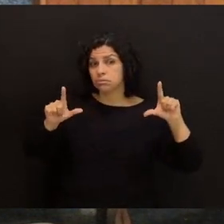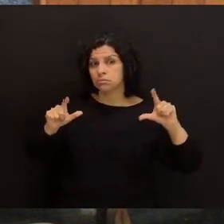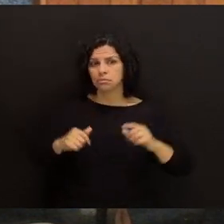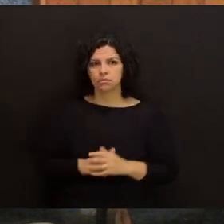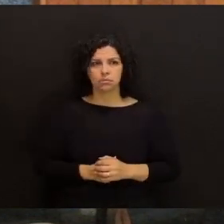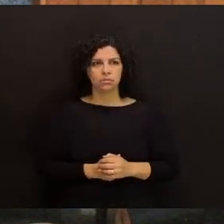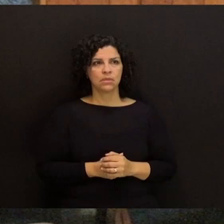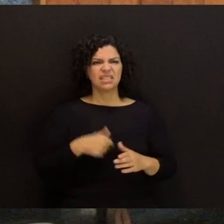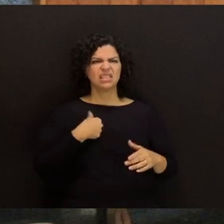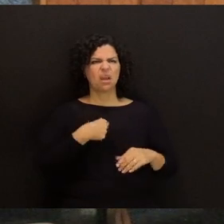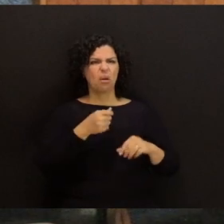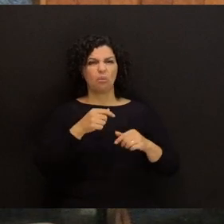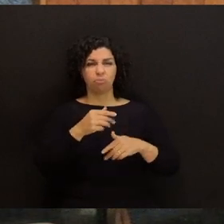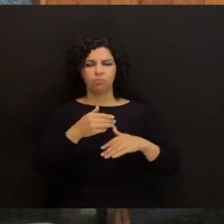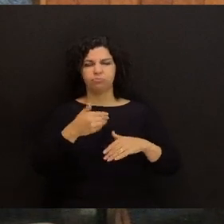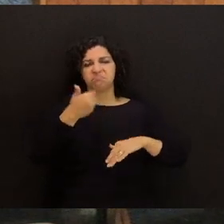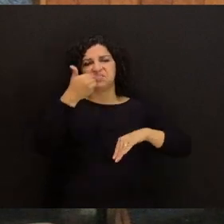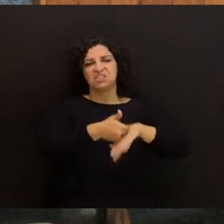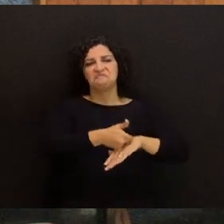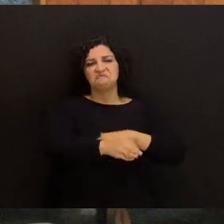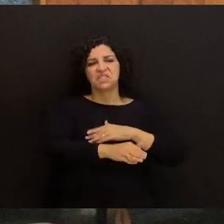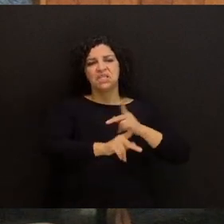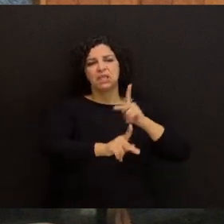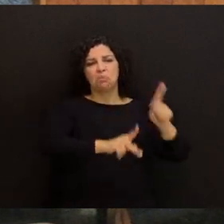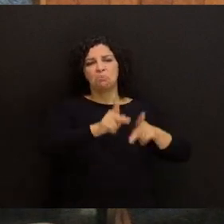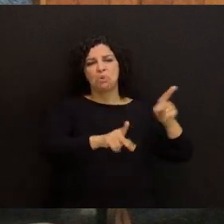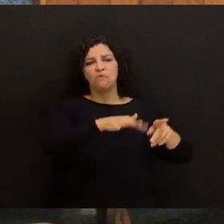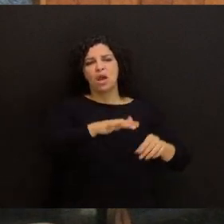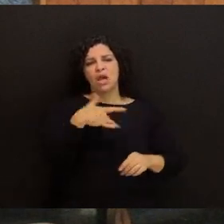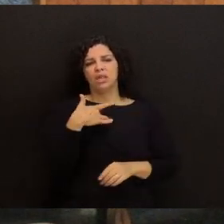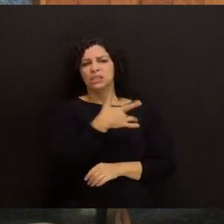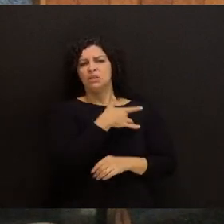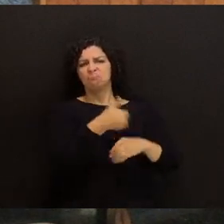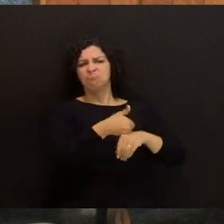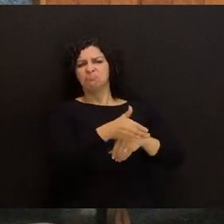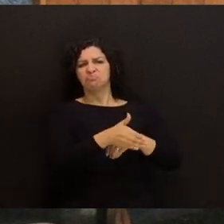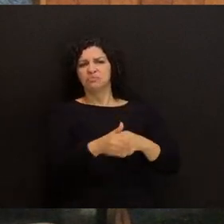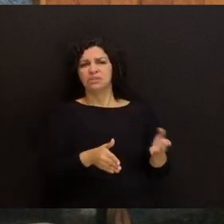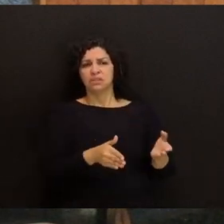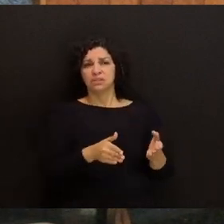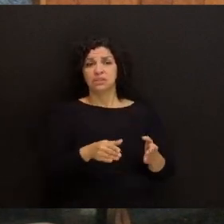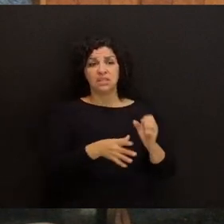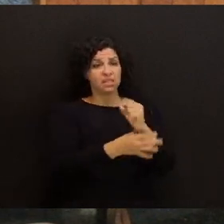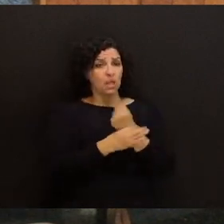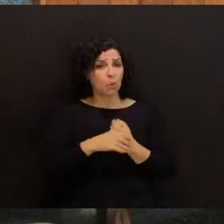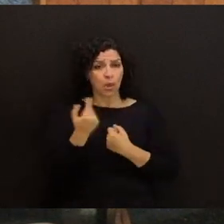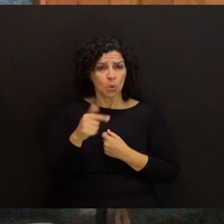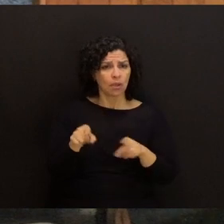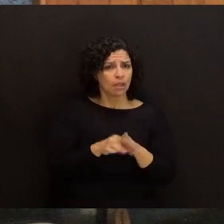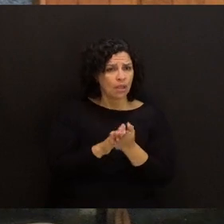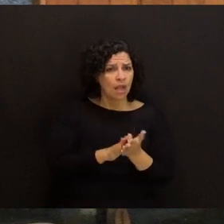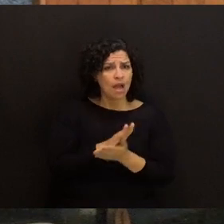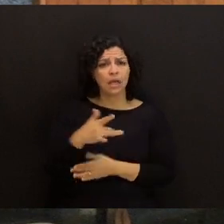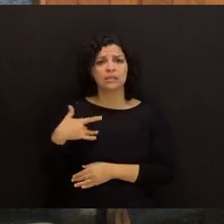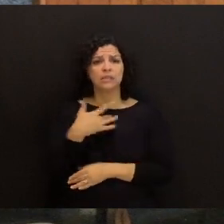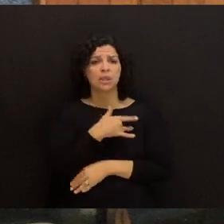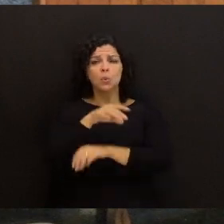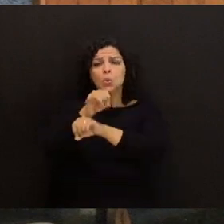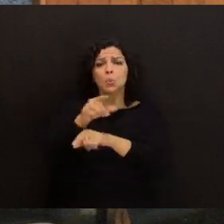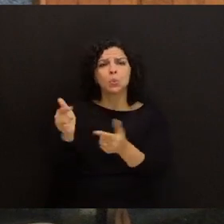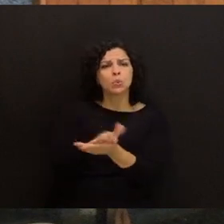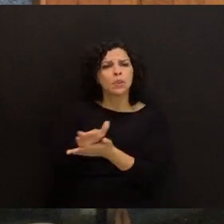dane-se se o povo vai morrer na saúde sem saúde não tem segurança sem saúde não tem educação